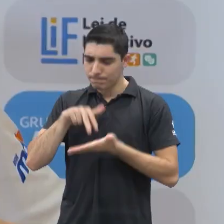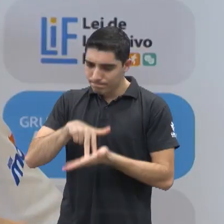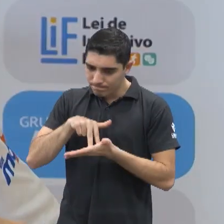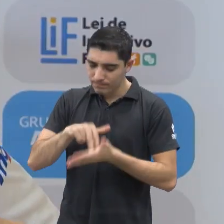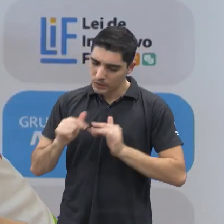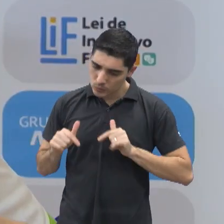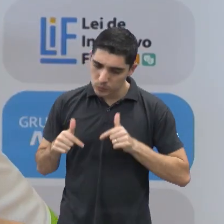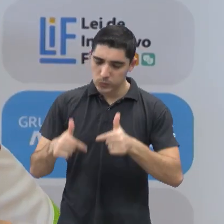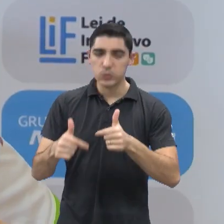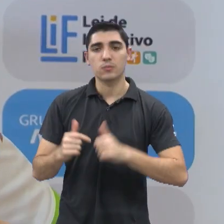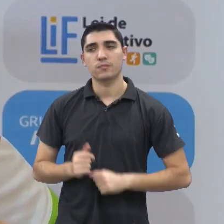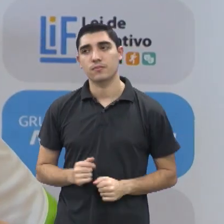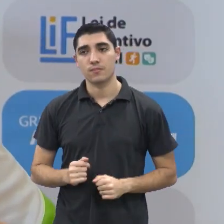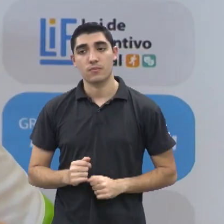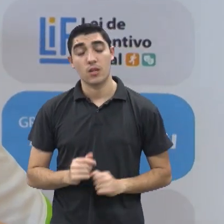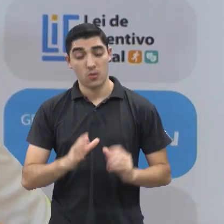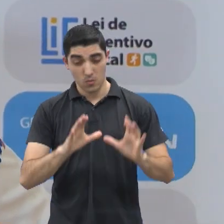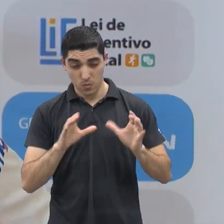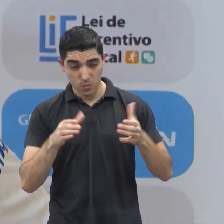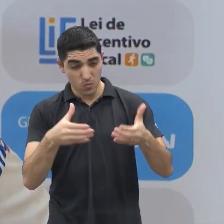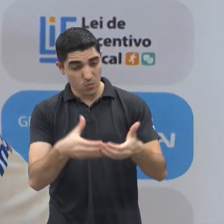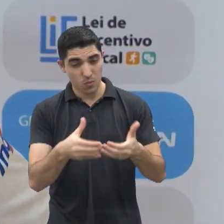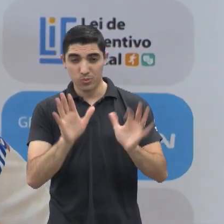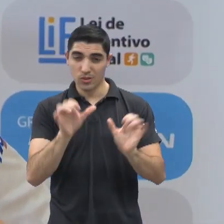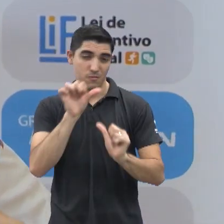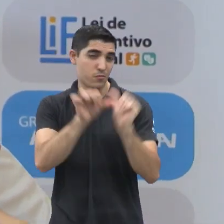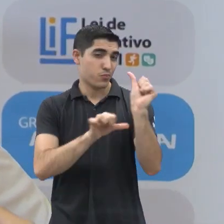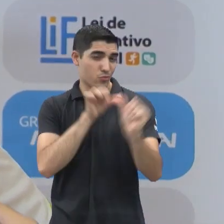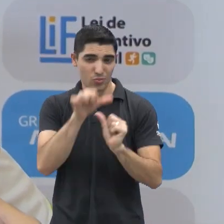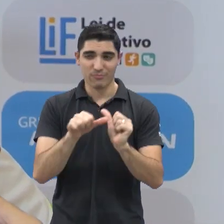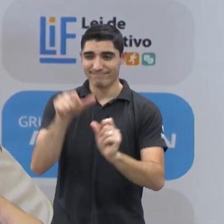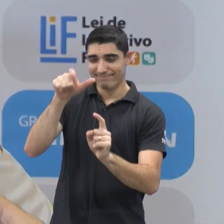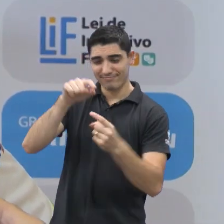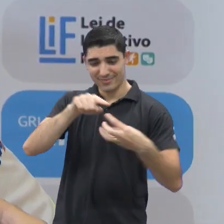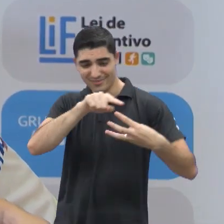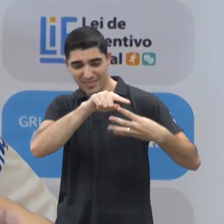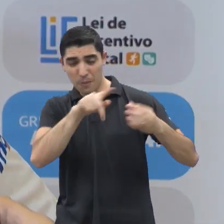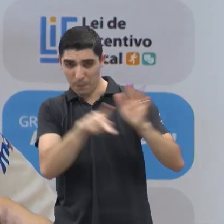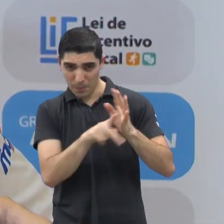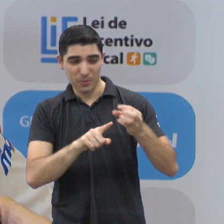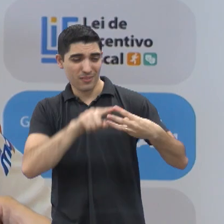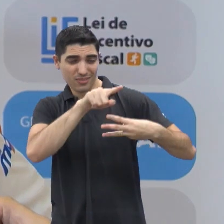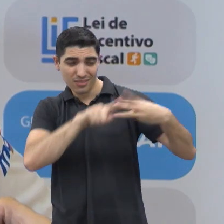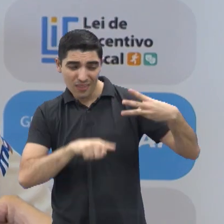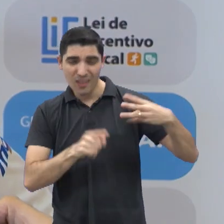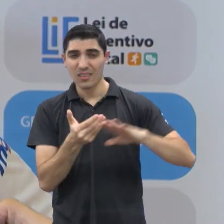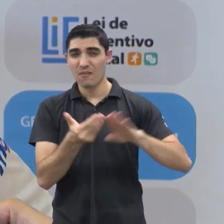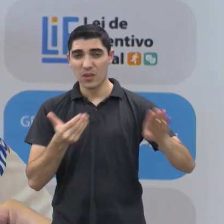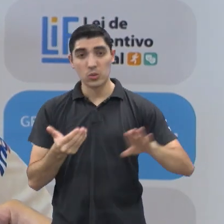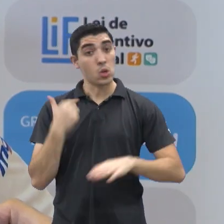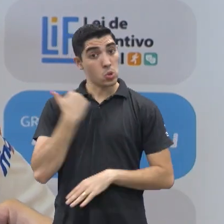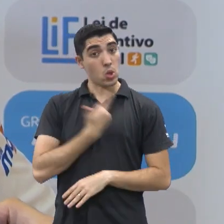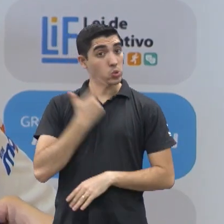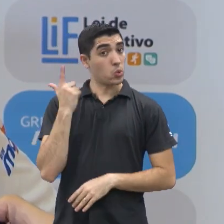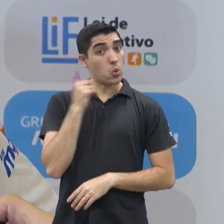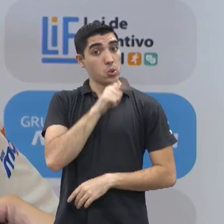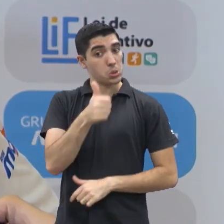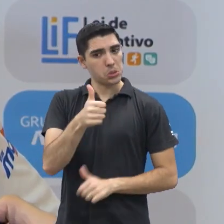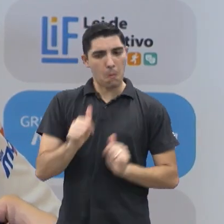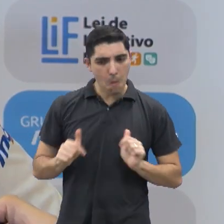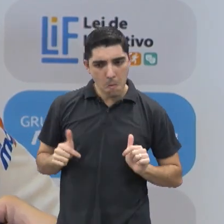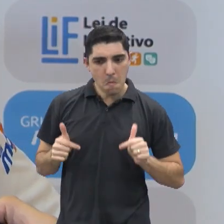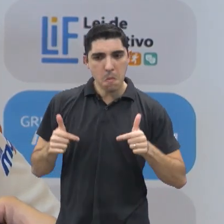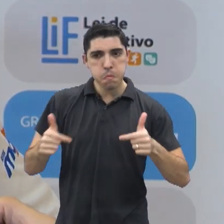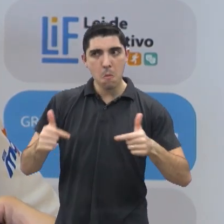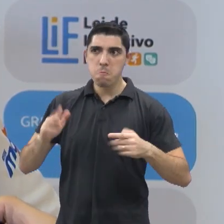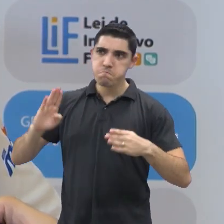boa. Por um time modificado como nós entramos hoje, acho que a gente conseguiu impor aí uma pressão sobre o Suzano